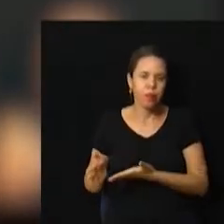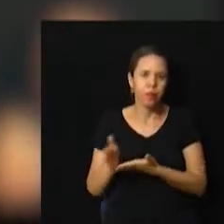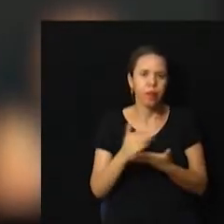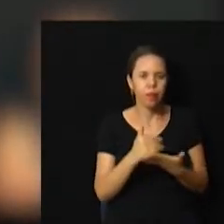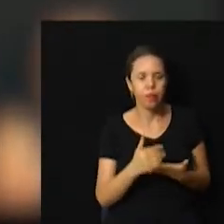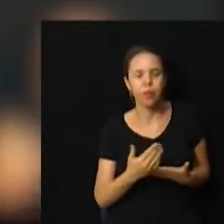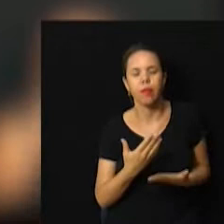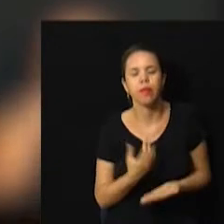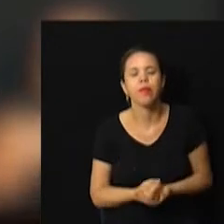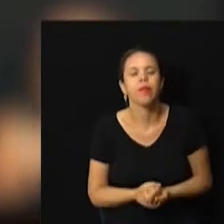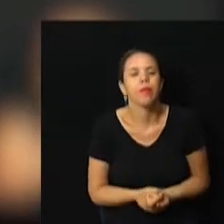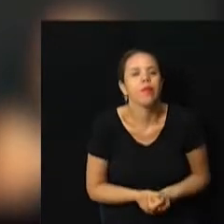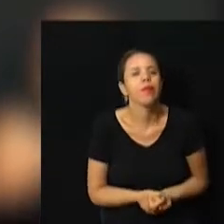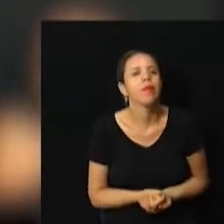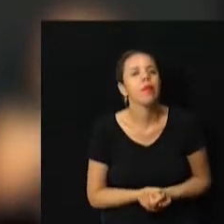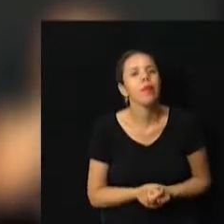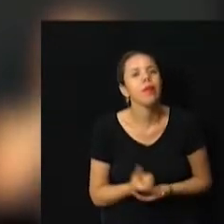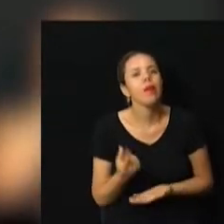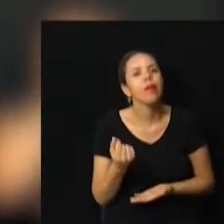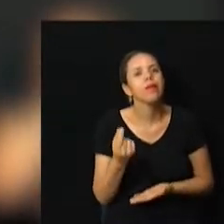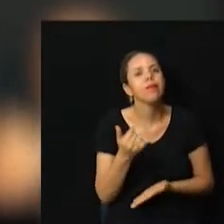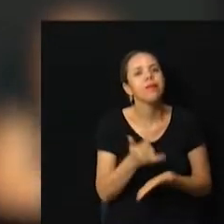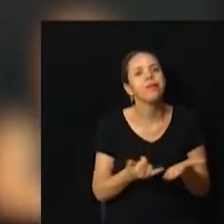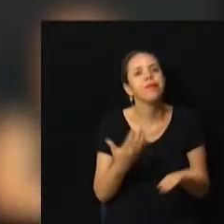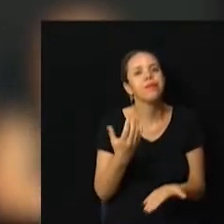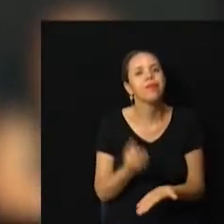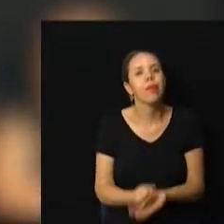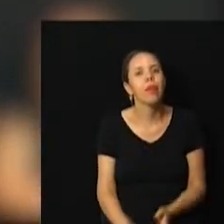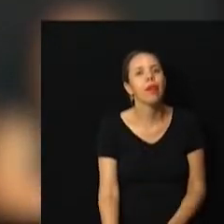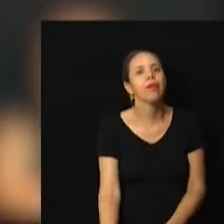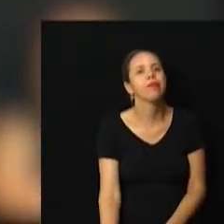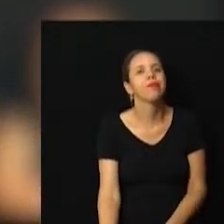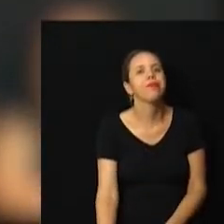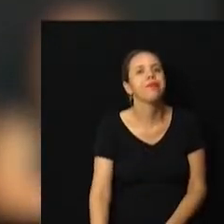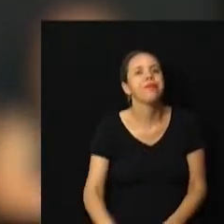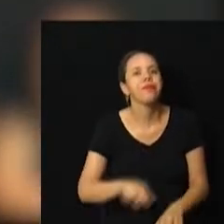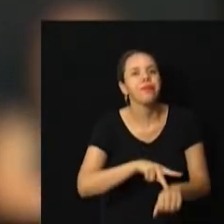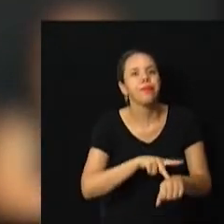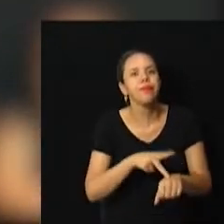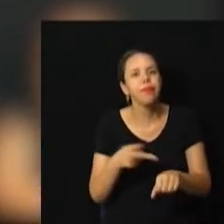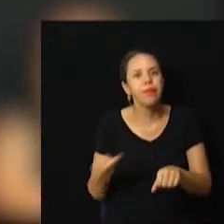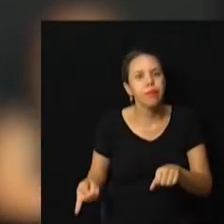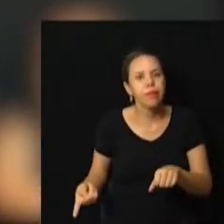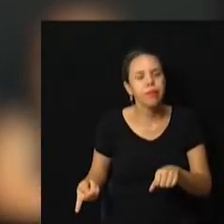município e receitas que são de transferências